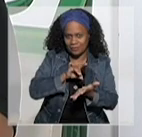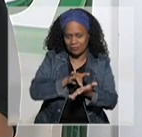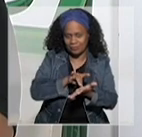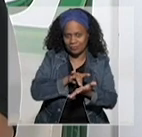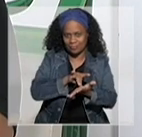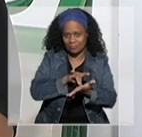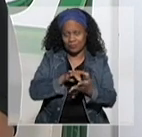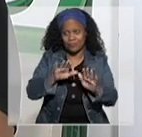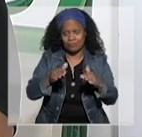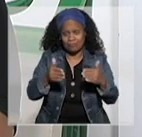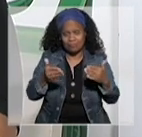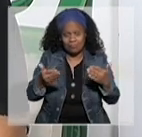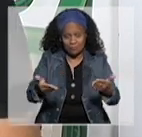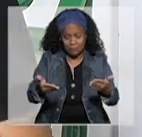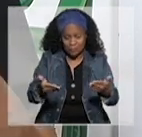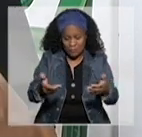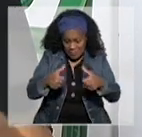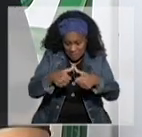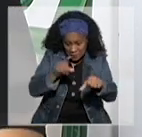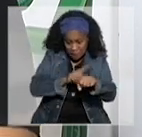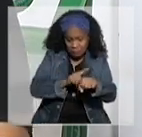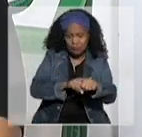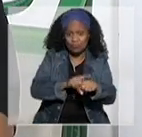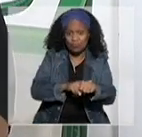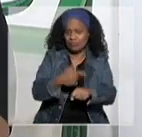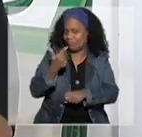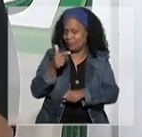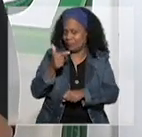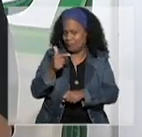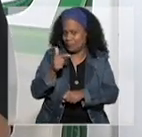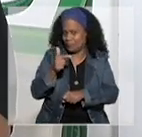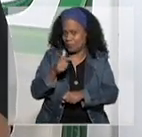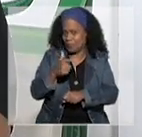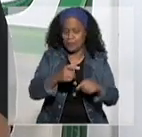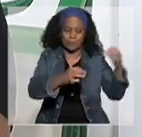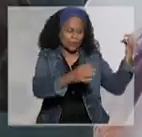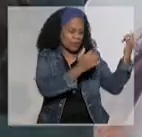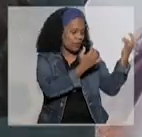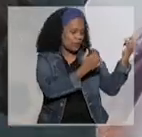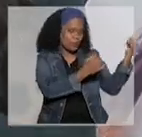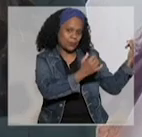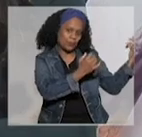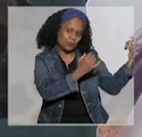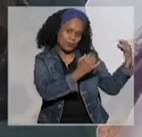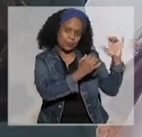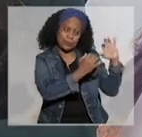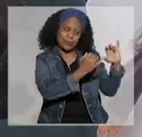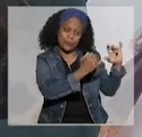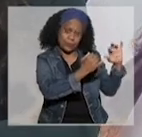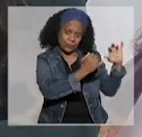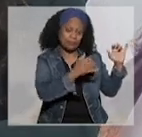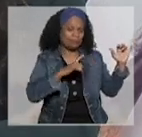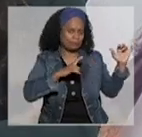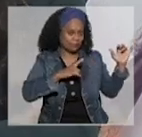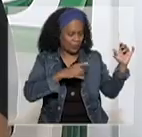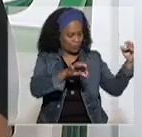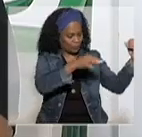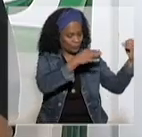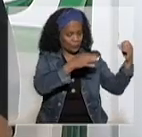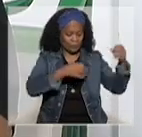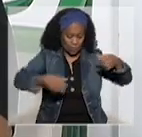mais complicada. Então, nesse nosso momento agora, não está o piano. Quer dizer, flauta, violino, que instrumentos